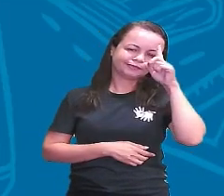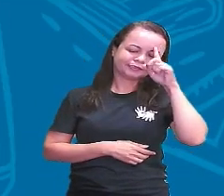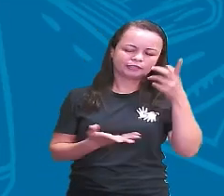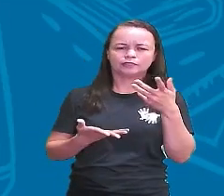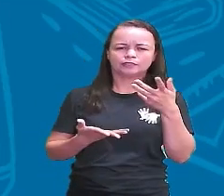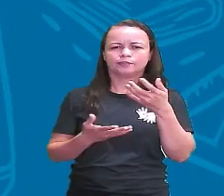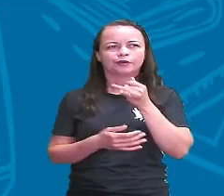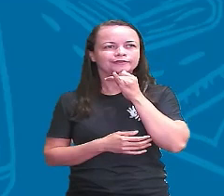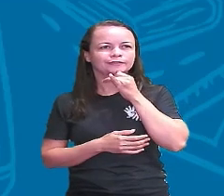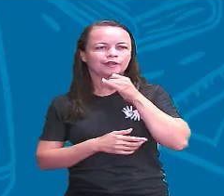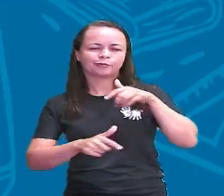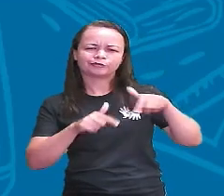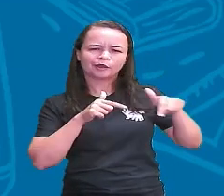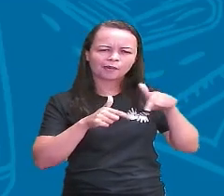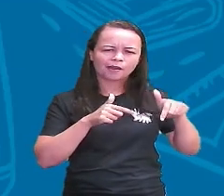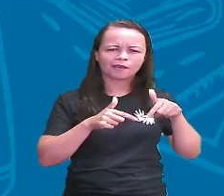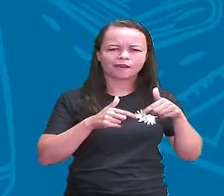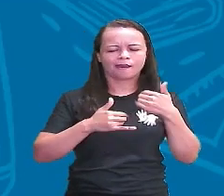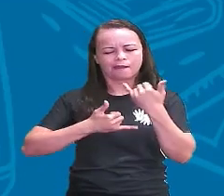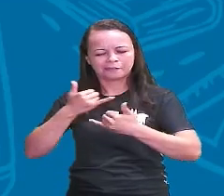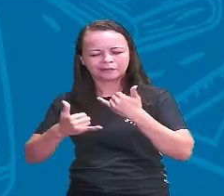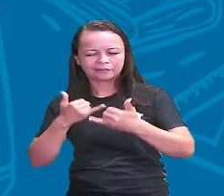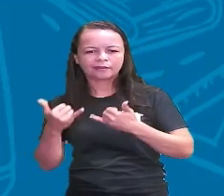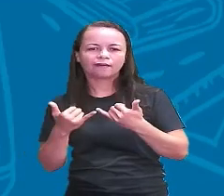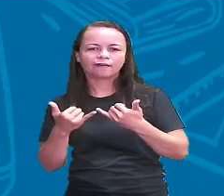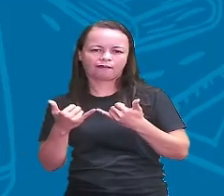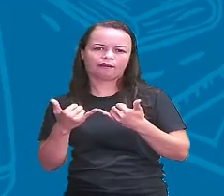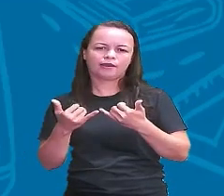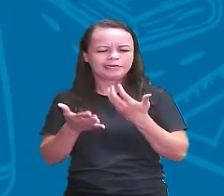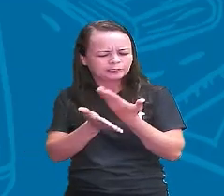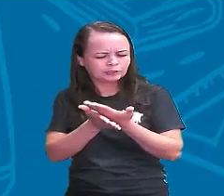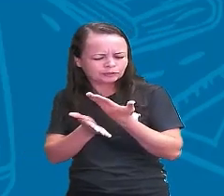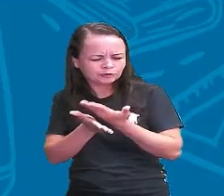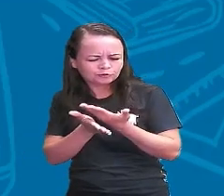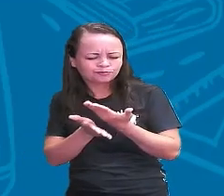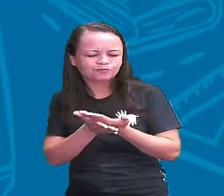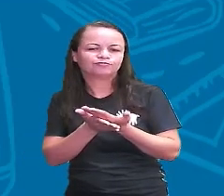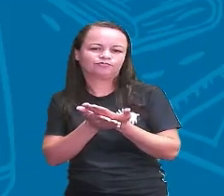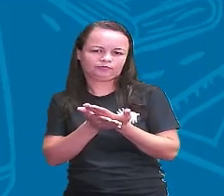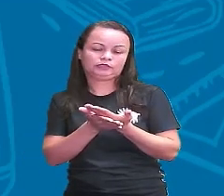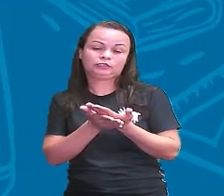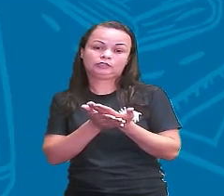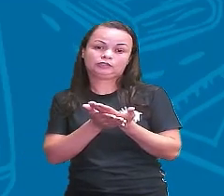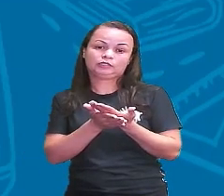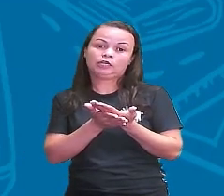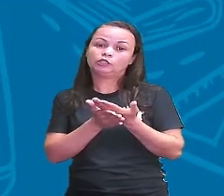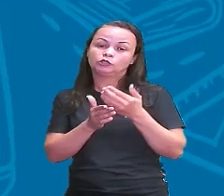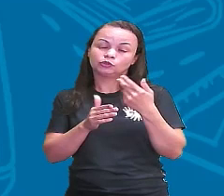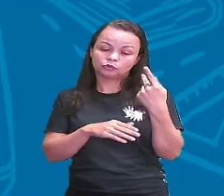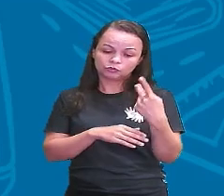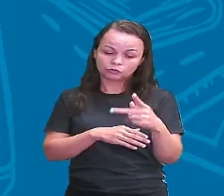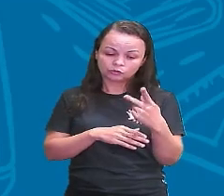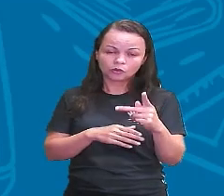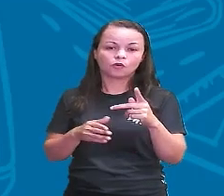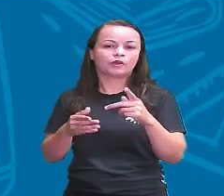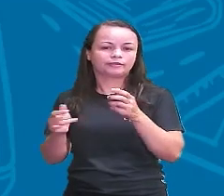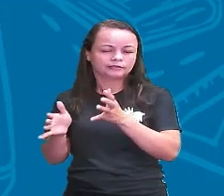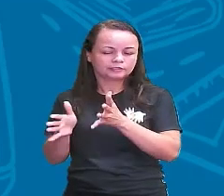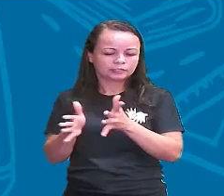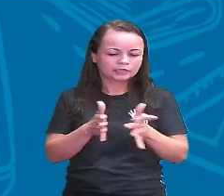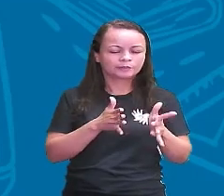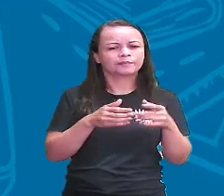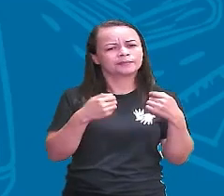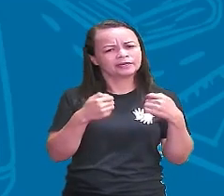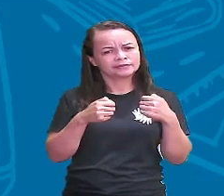como trabalhar, brincar, tá certo? Estudar. Todas essas atividades requerem gasto